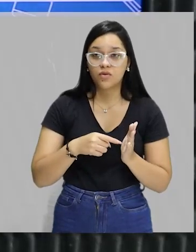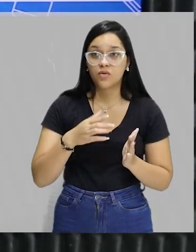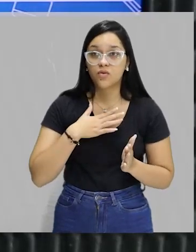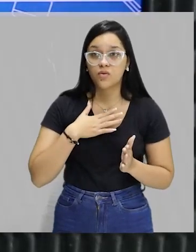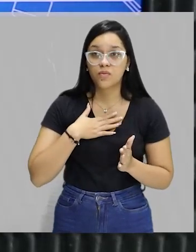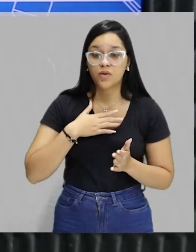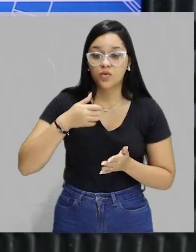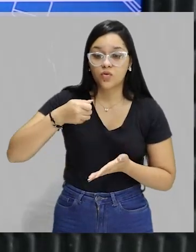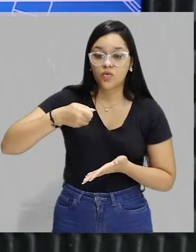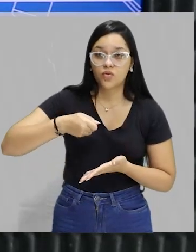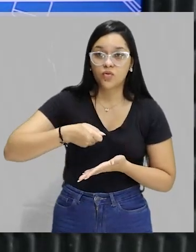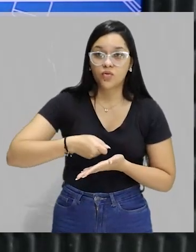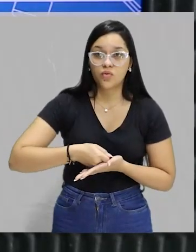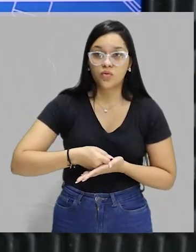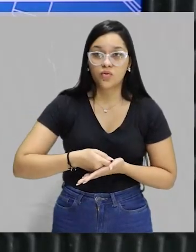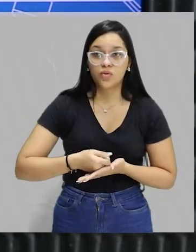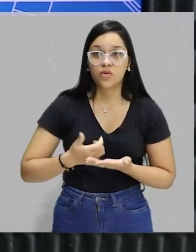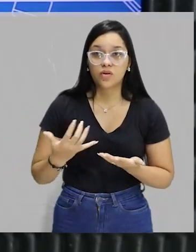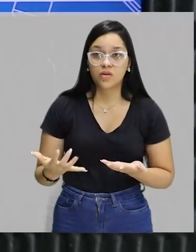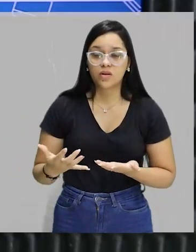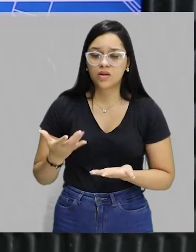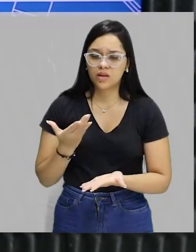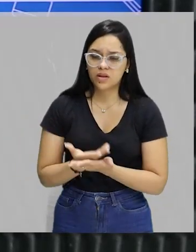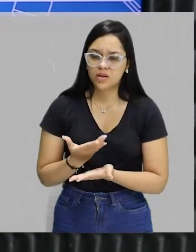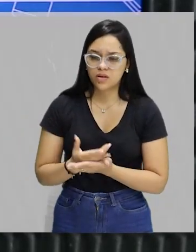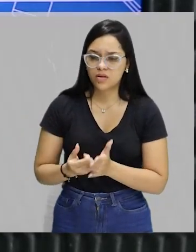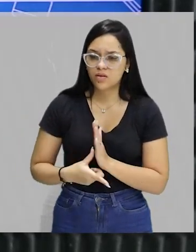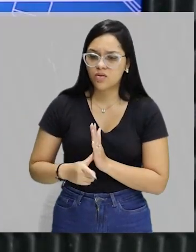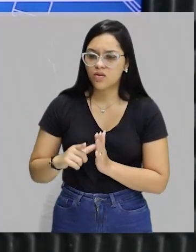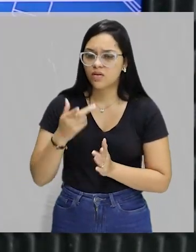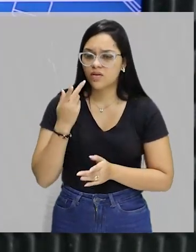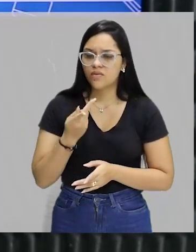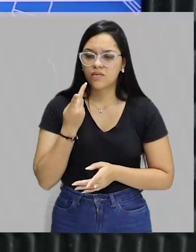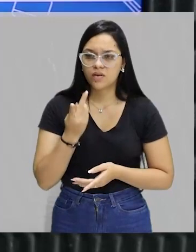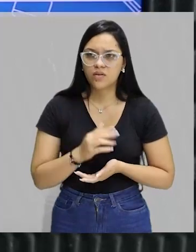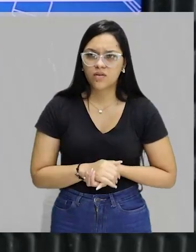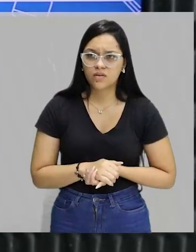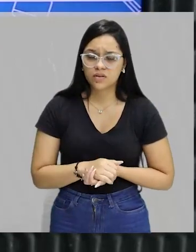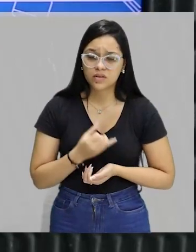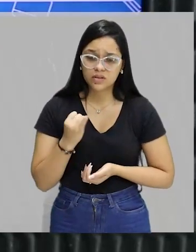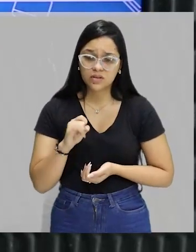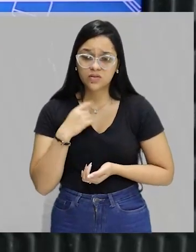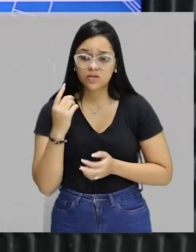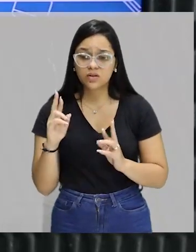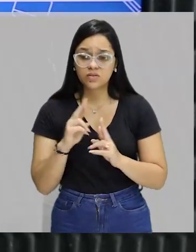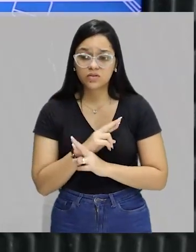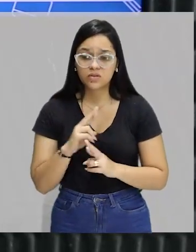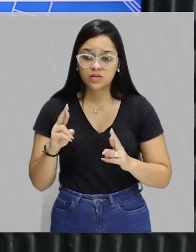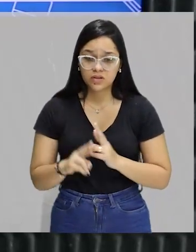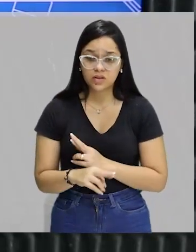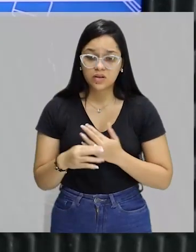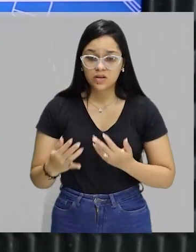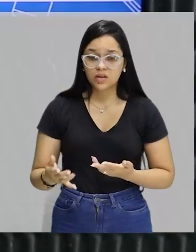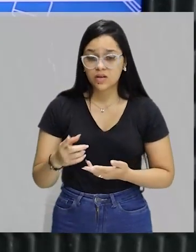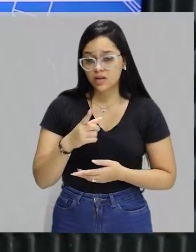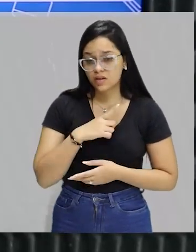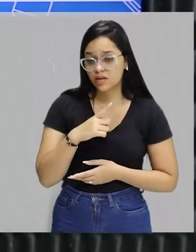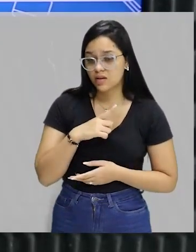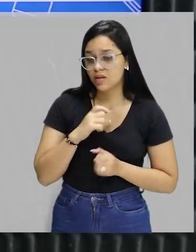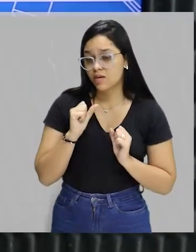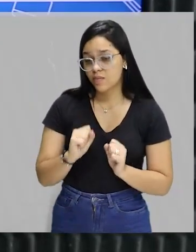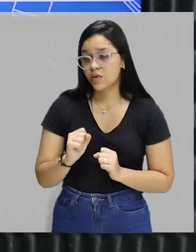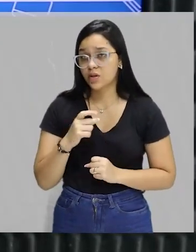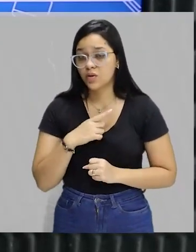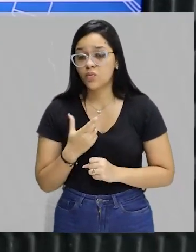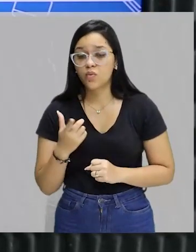meu queima. Aí alguém na aula ontem disse assim: professor, e se a gente associar esse ferro de passar, que é um ready-made, um objeto que pode